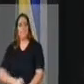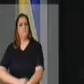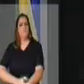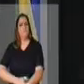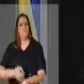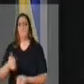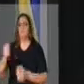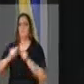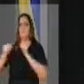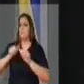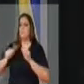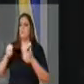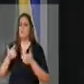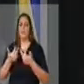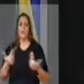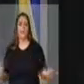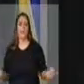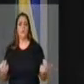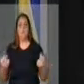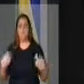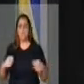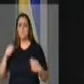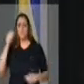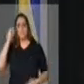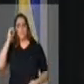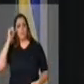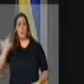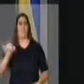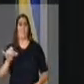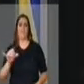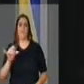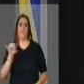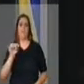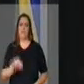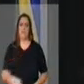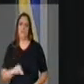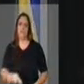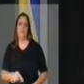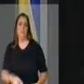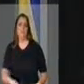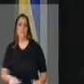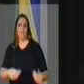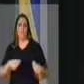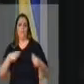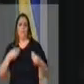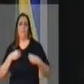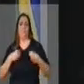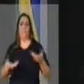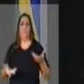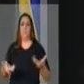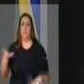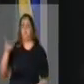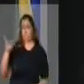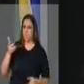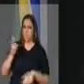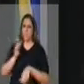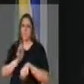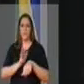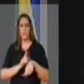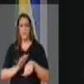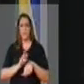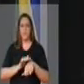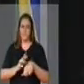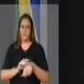por outros agentes externos e tentar evitar que esses desequilíbrios desencadeiem